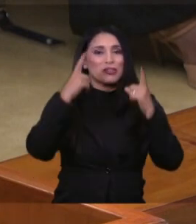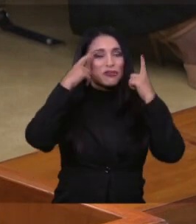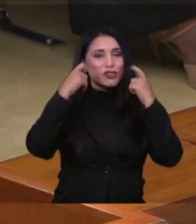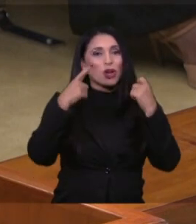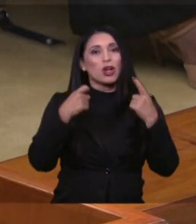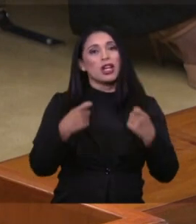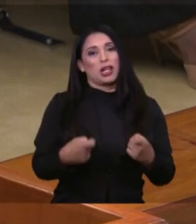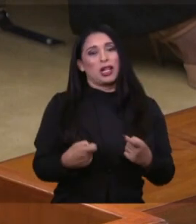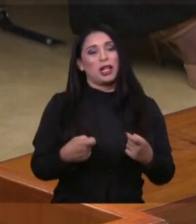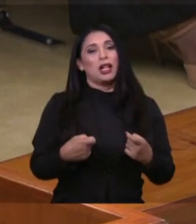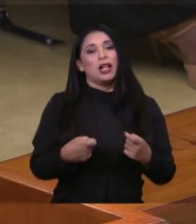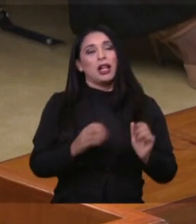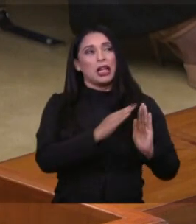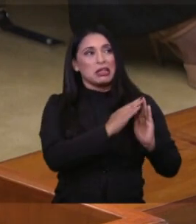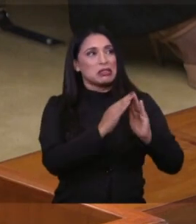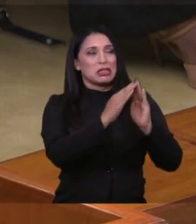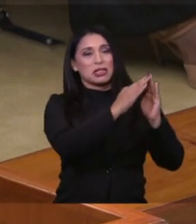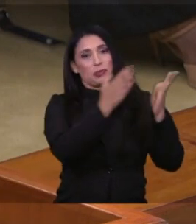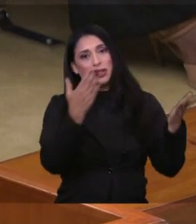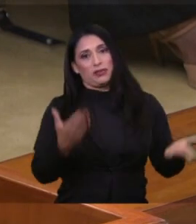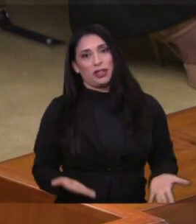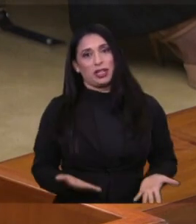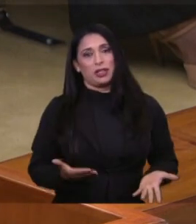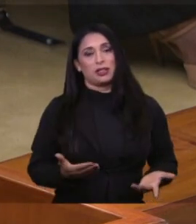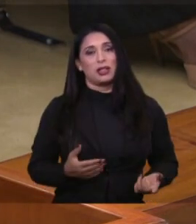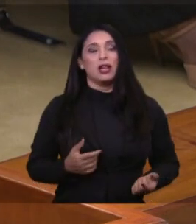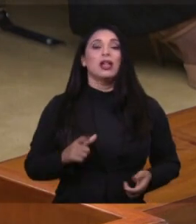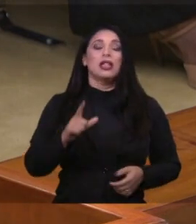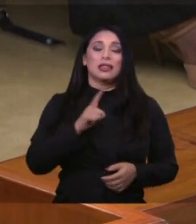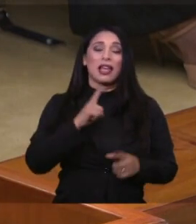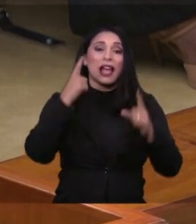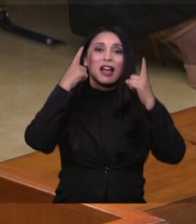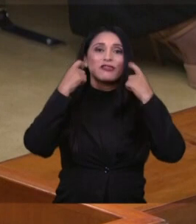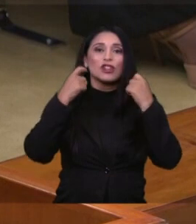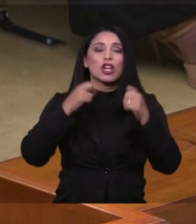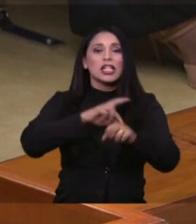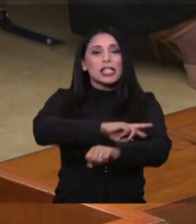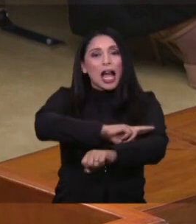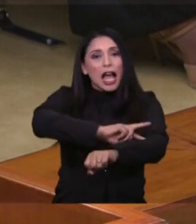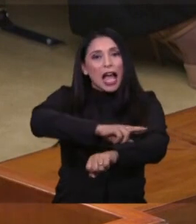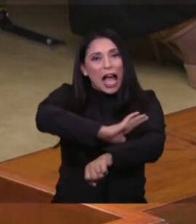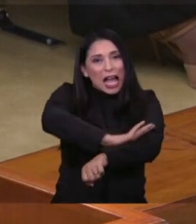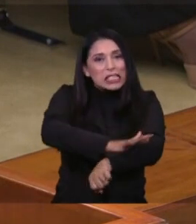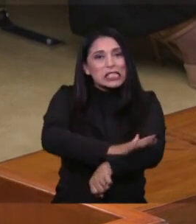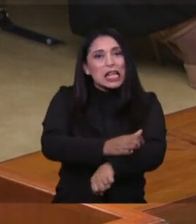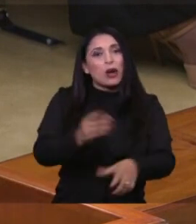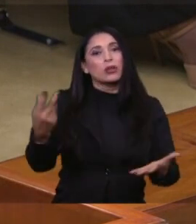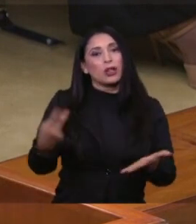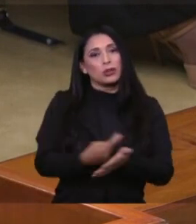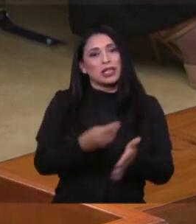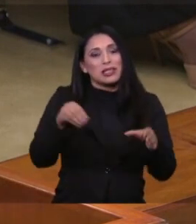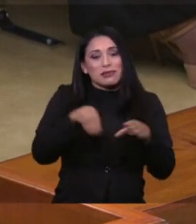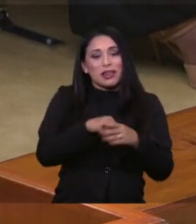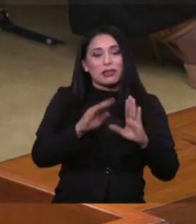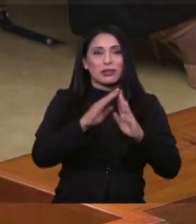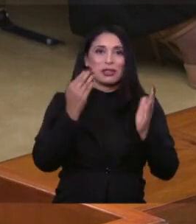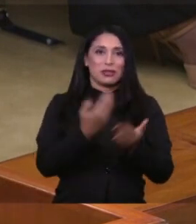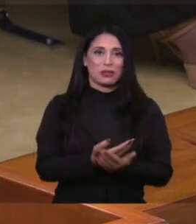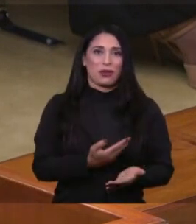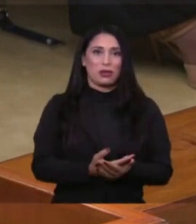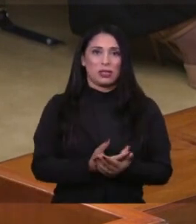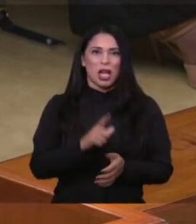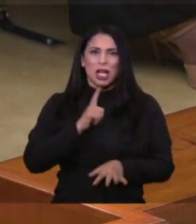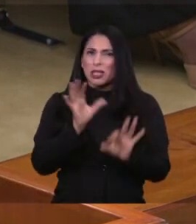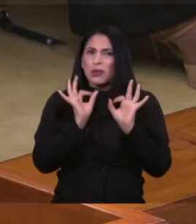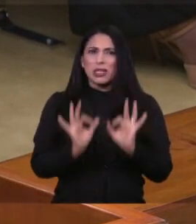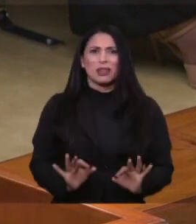periferias. Uma das razões disso é a violência racial das escolas. E tenho certeza que todo menino negro